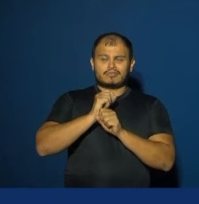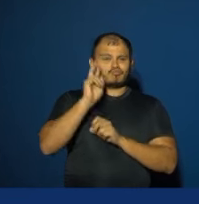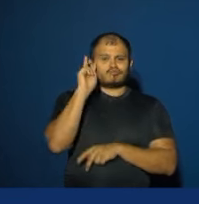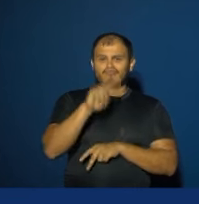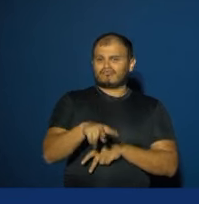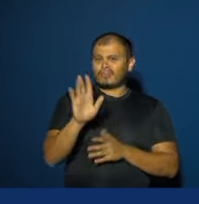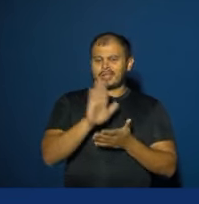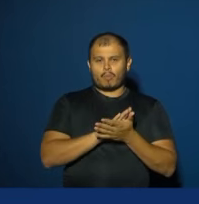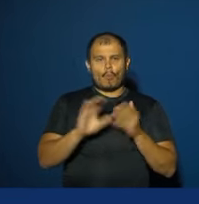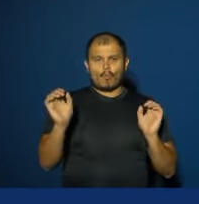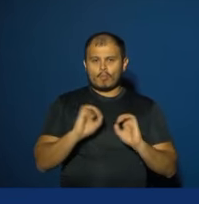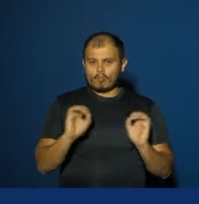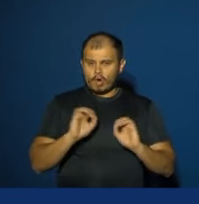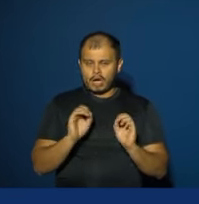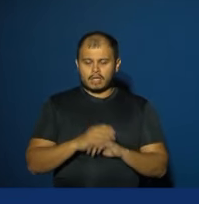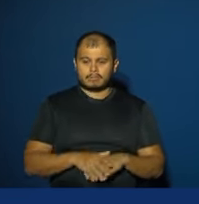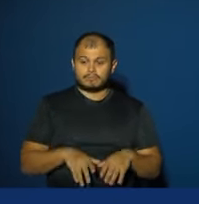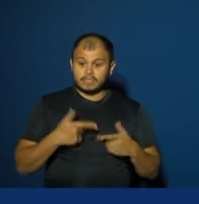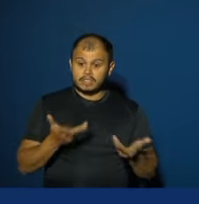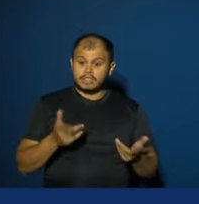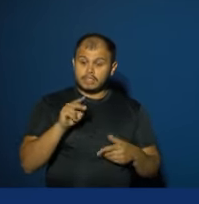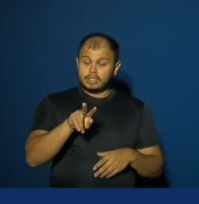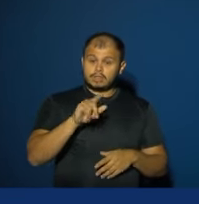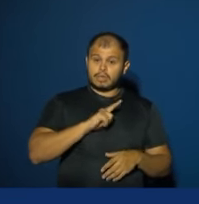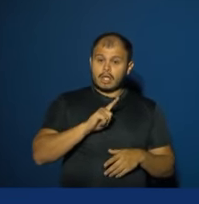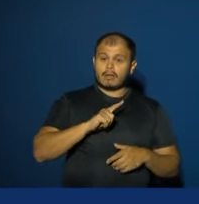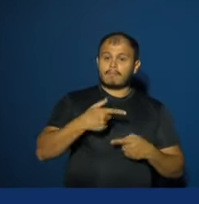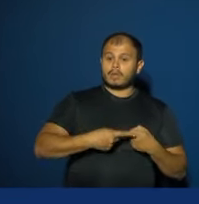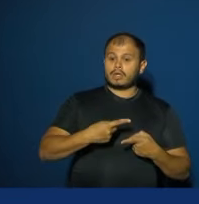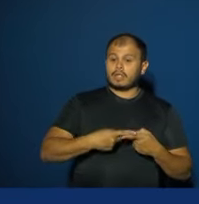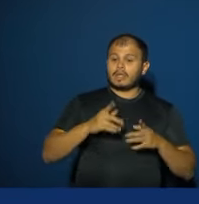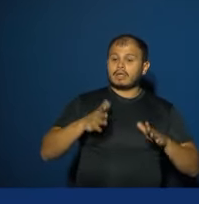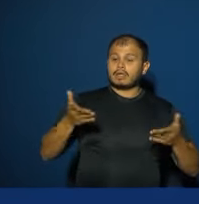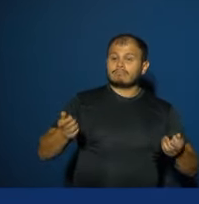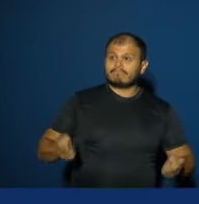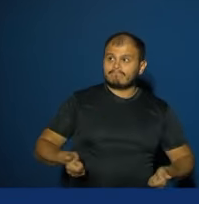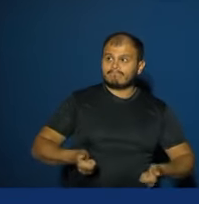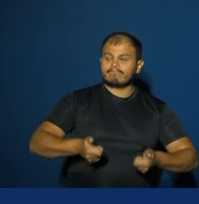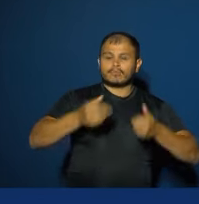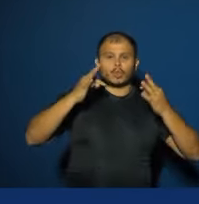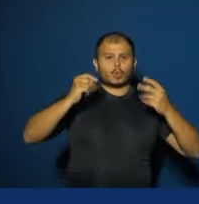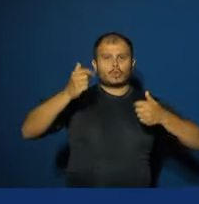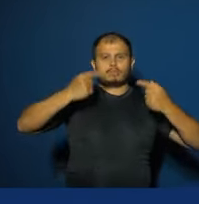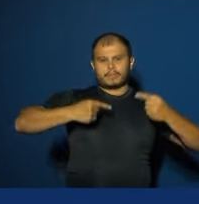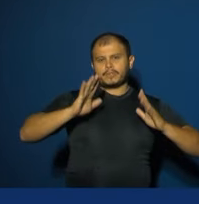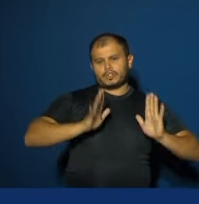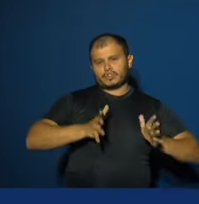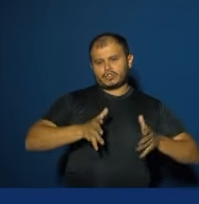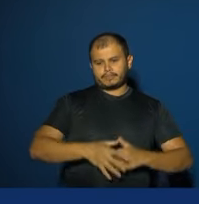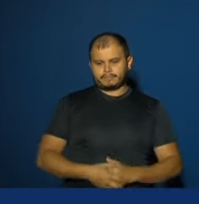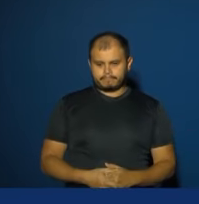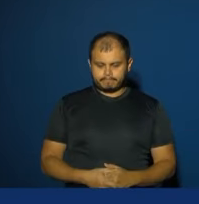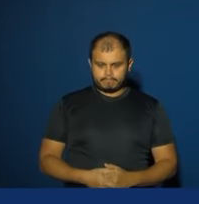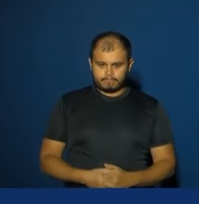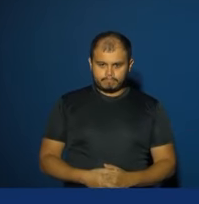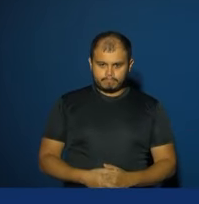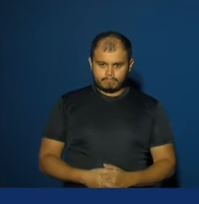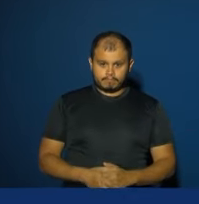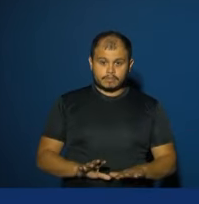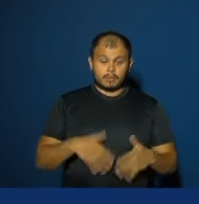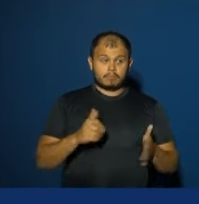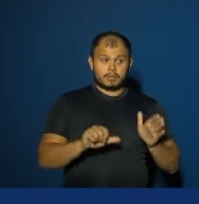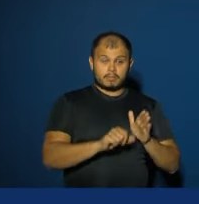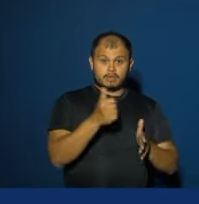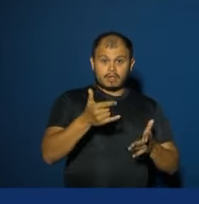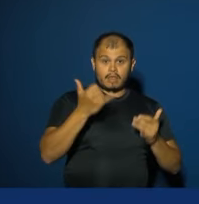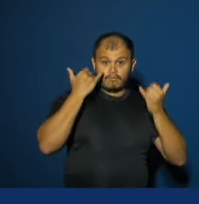eh e e isso tudo vem talvez dessa dessa melhoria toda que a gente tá falando bom primeiro eu queria dar um